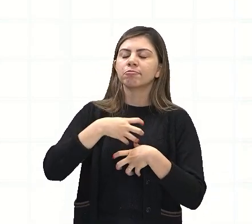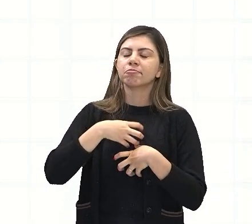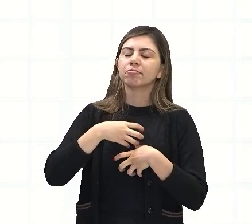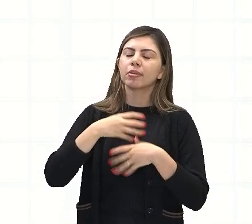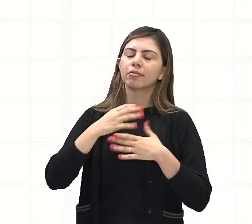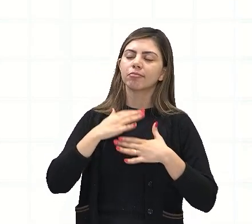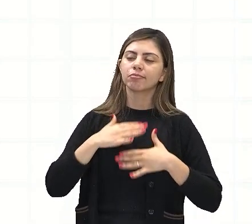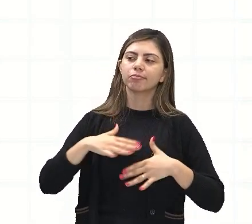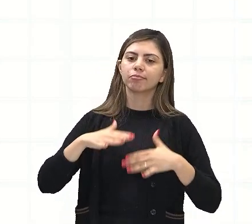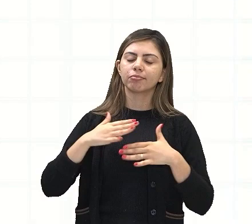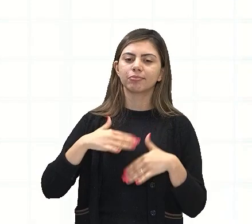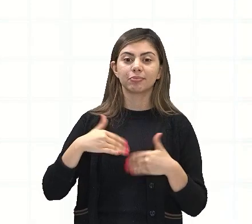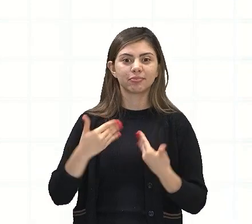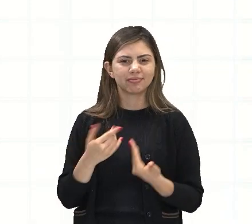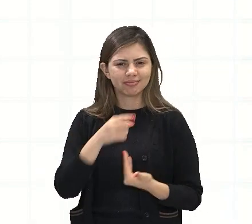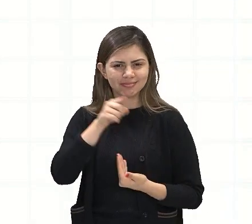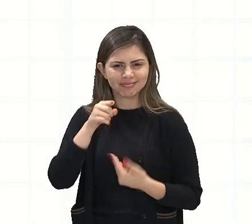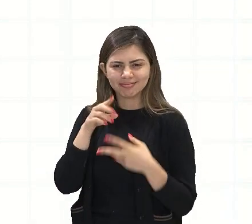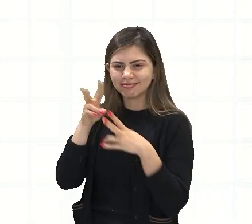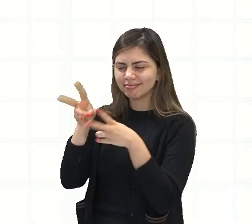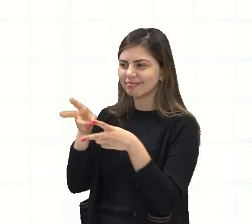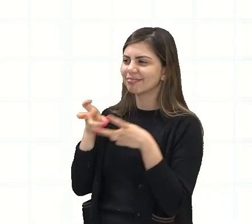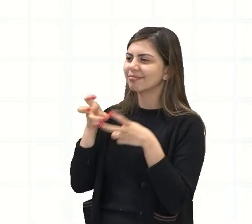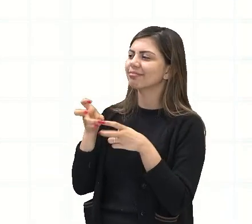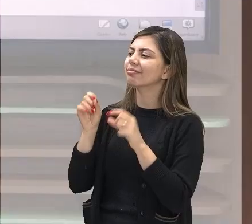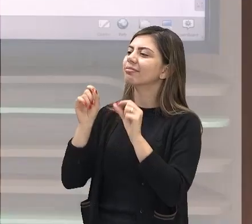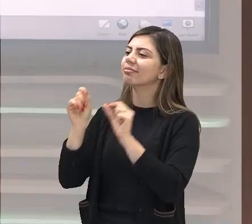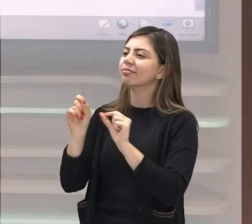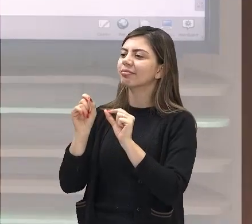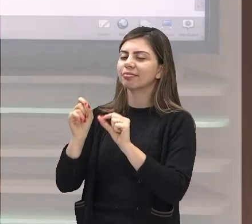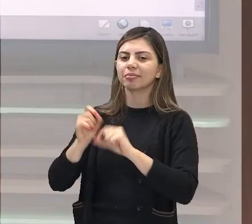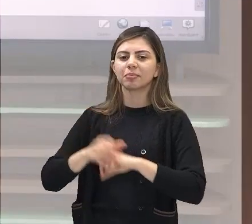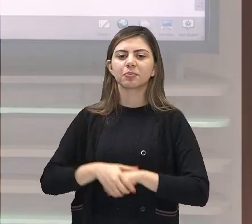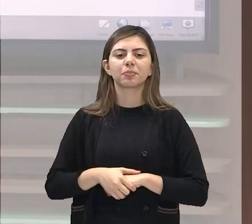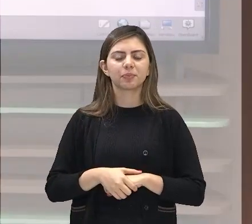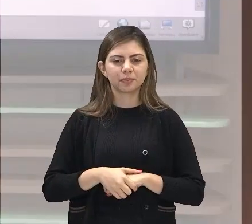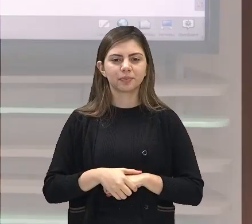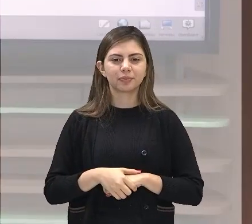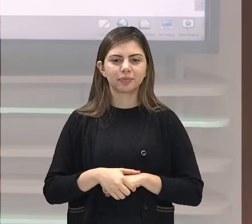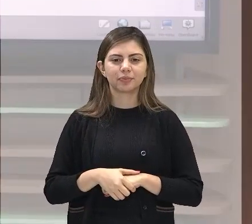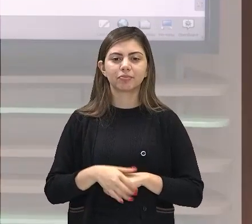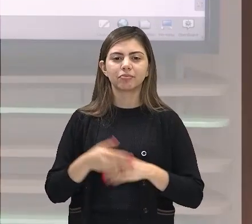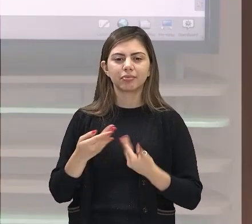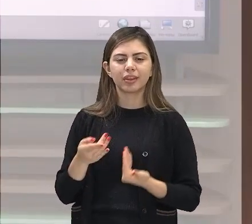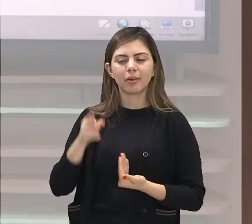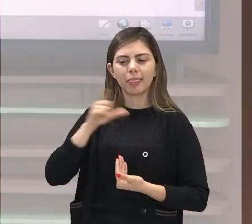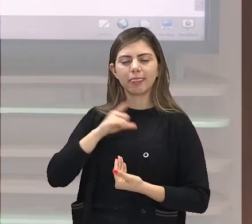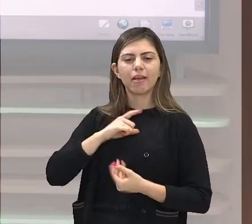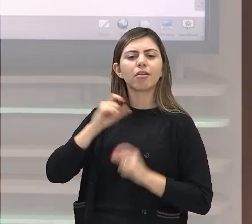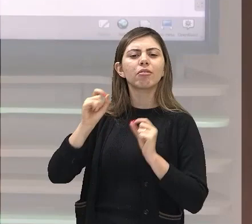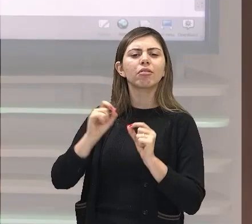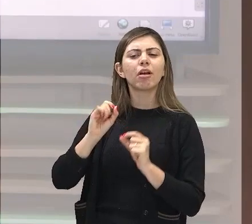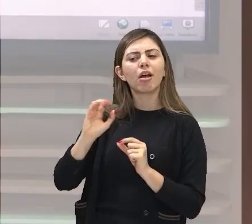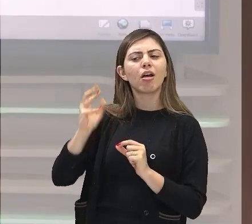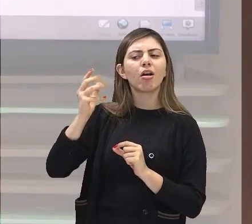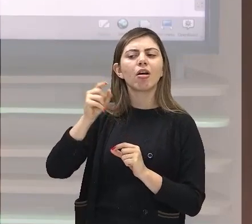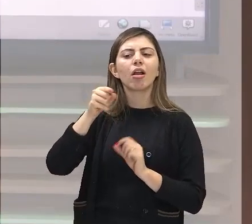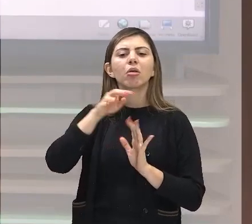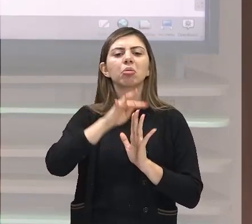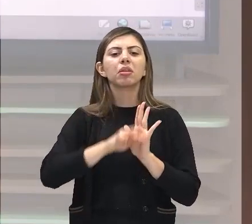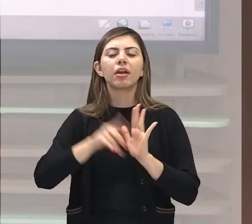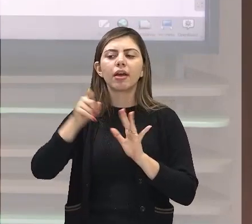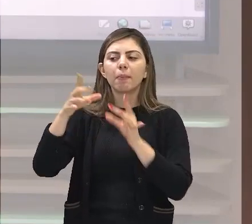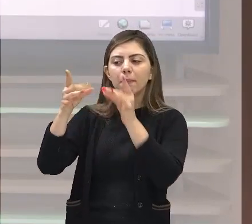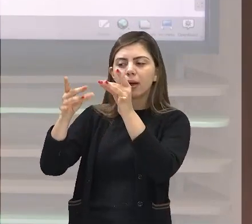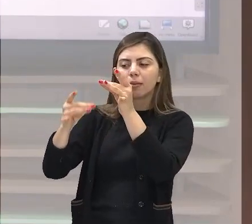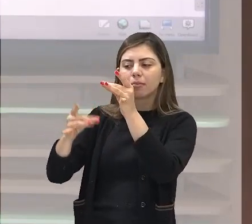espírito. Percebam aqui, meus amores, o que você percebe aqui? Você percebe aqui a descrição, um retrato verbal.